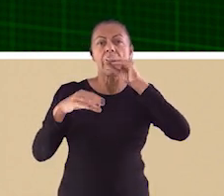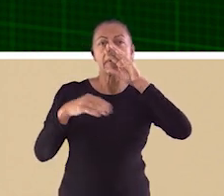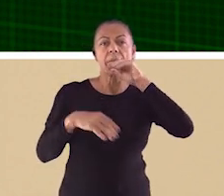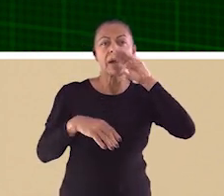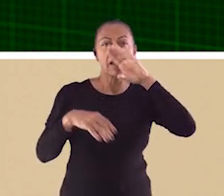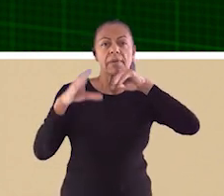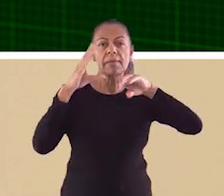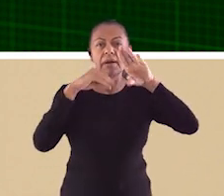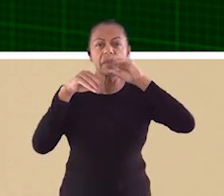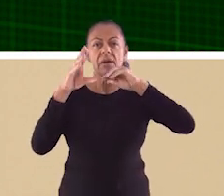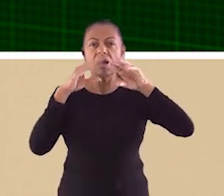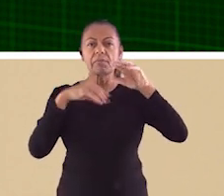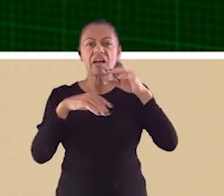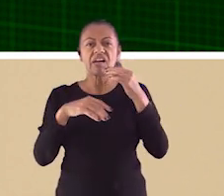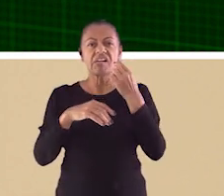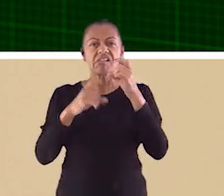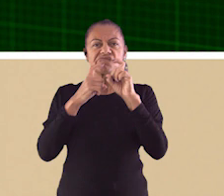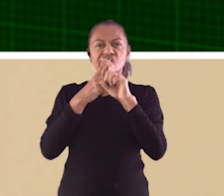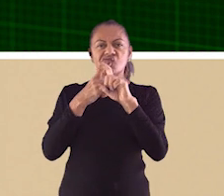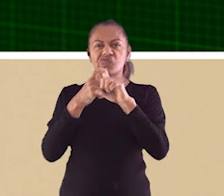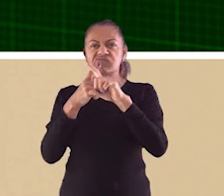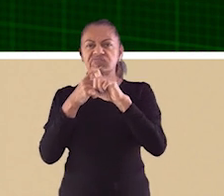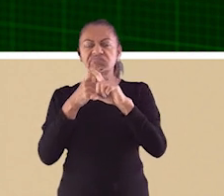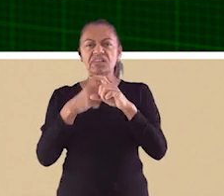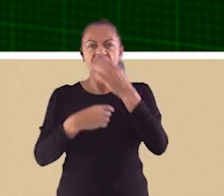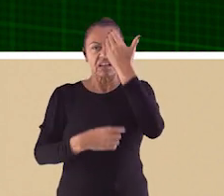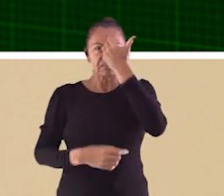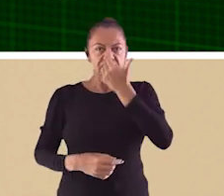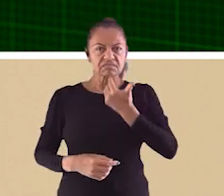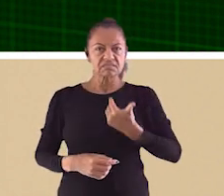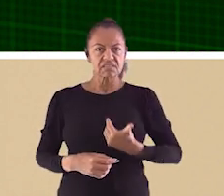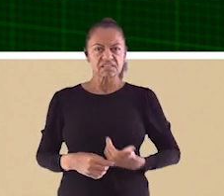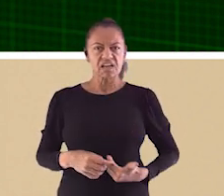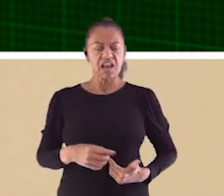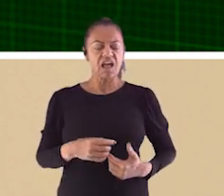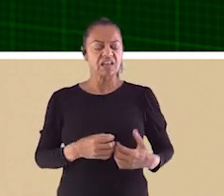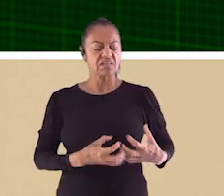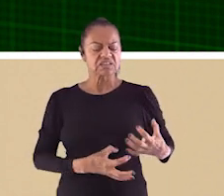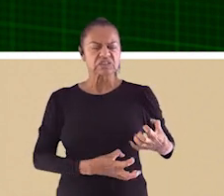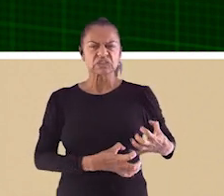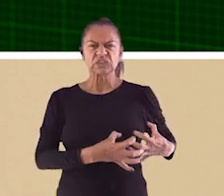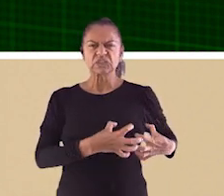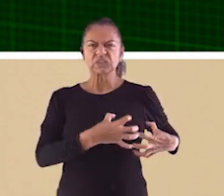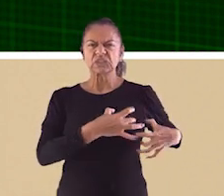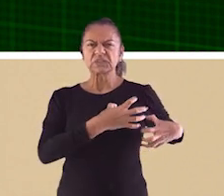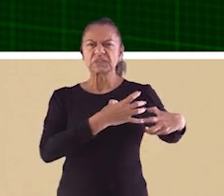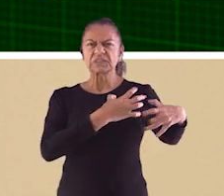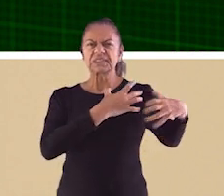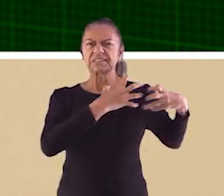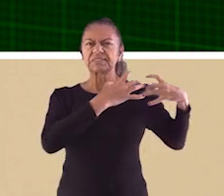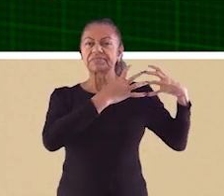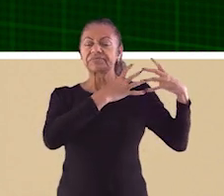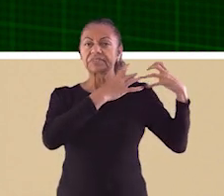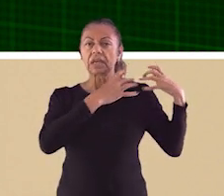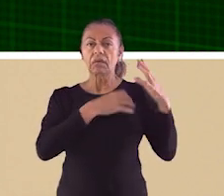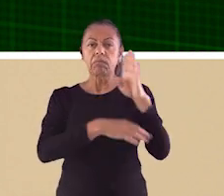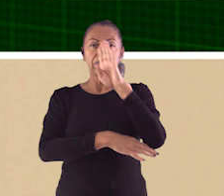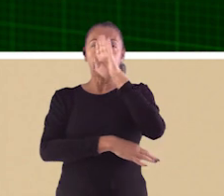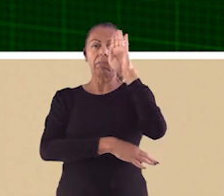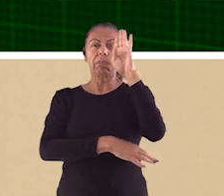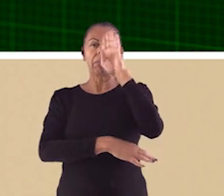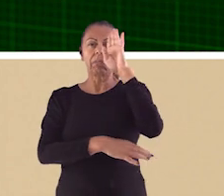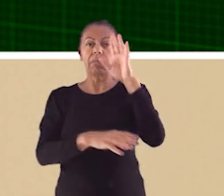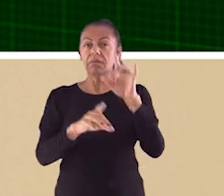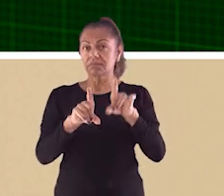ou braço, dificuldade de comunicação, fala embolada, formigamento em um dos lados do